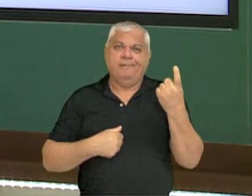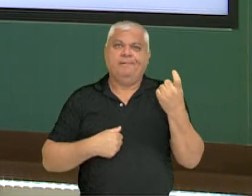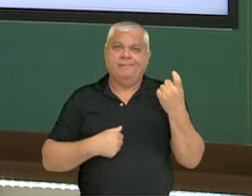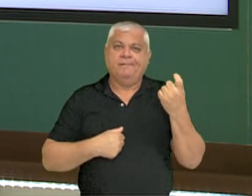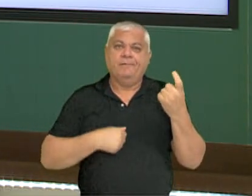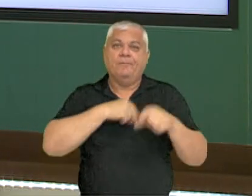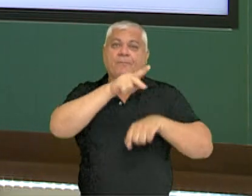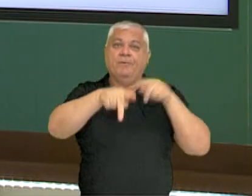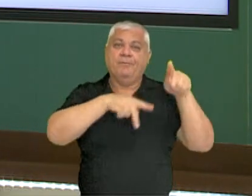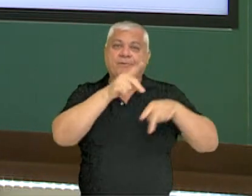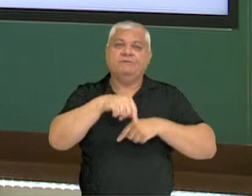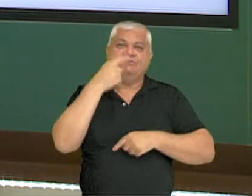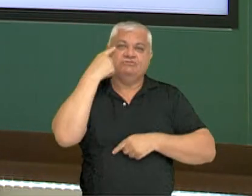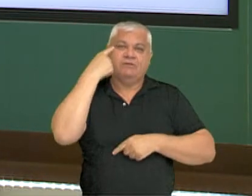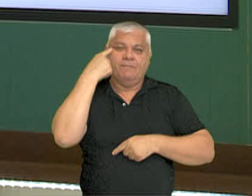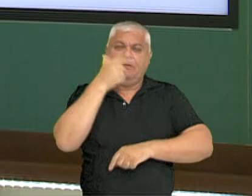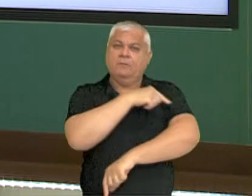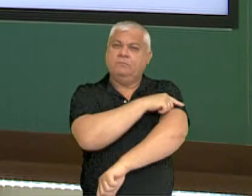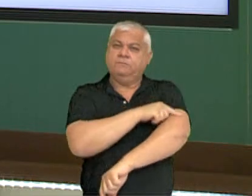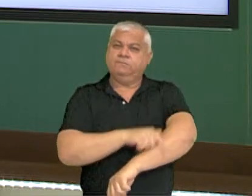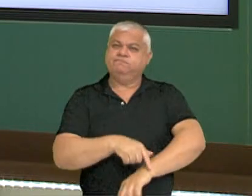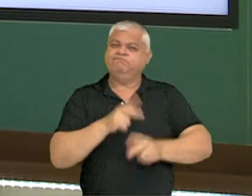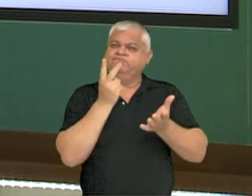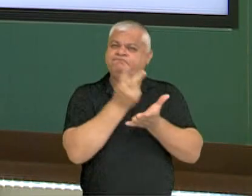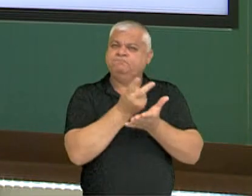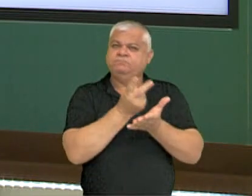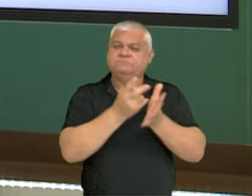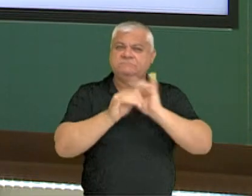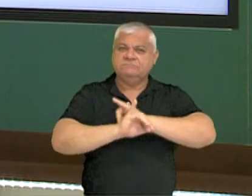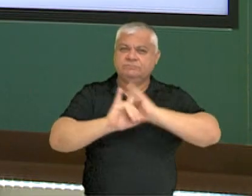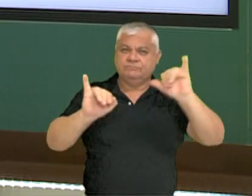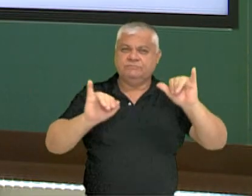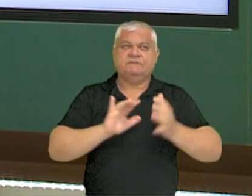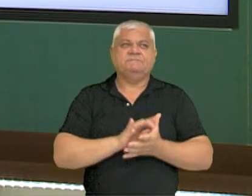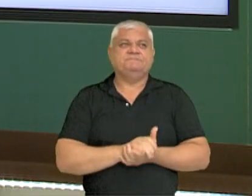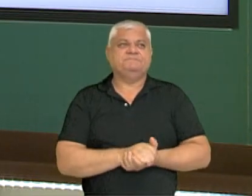ela acaba parando na mídia, nas notícias, certo?